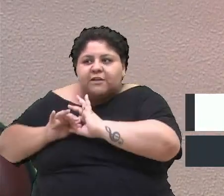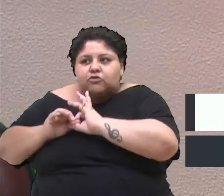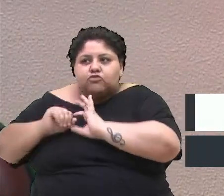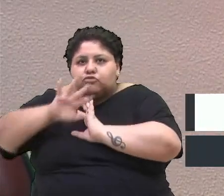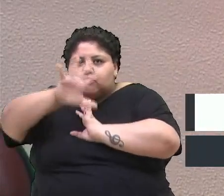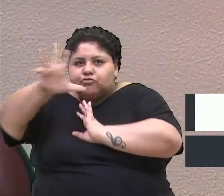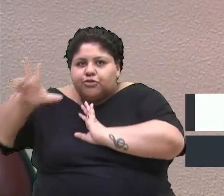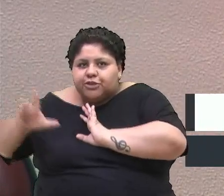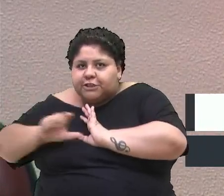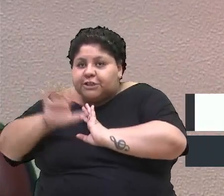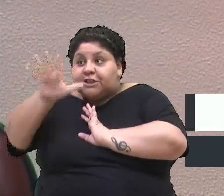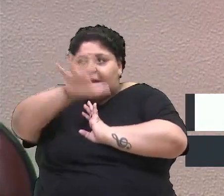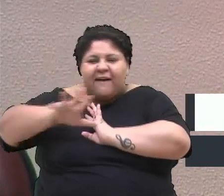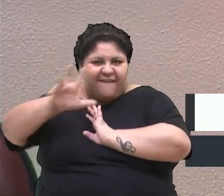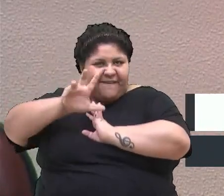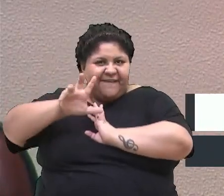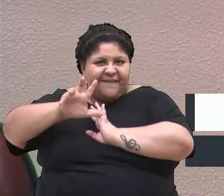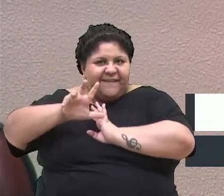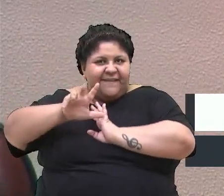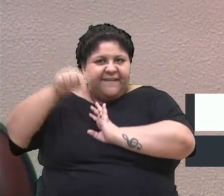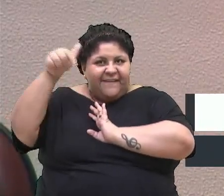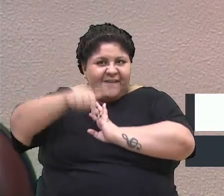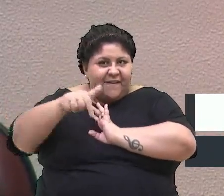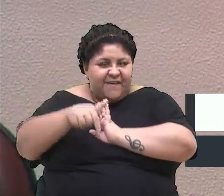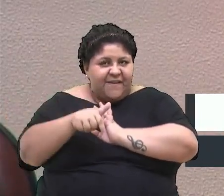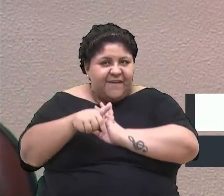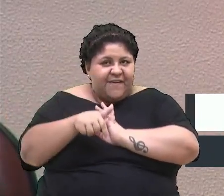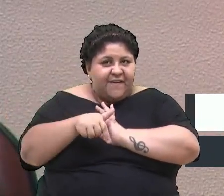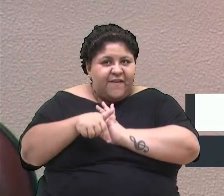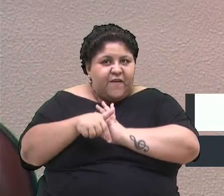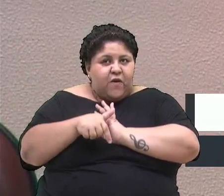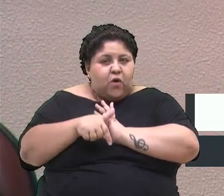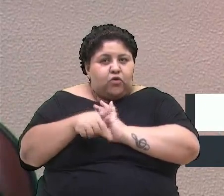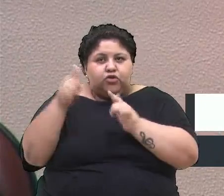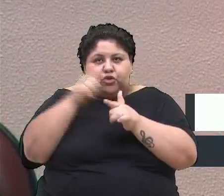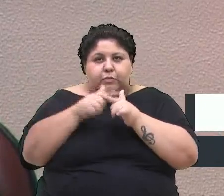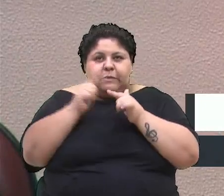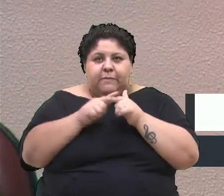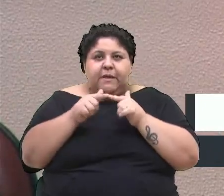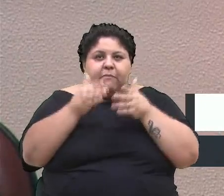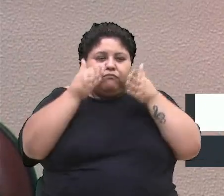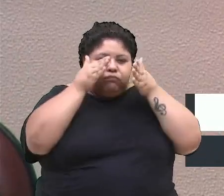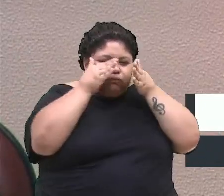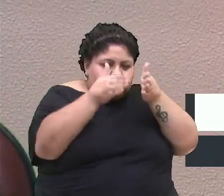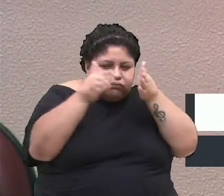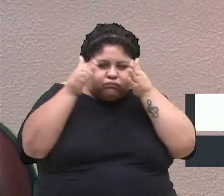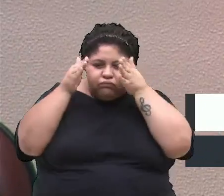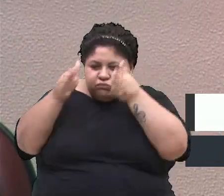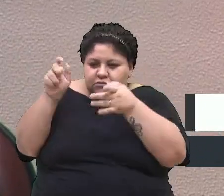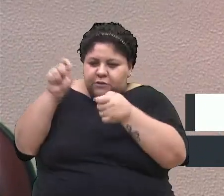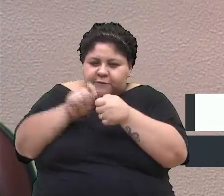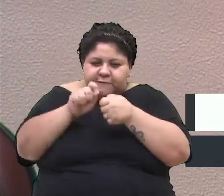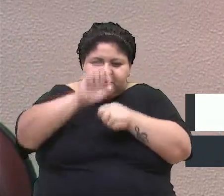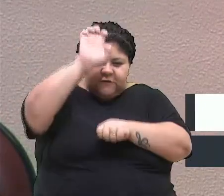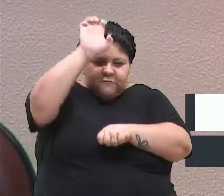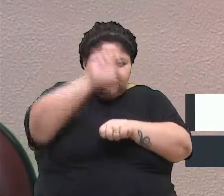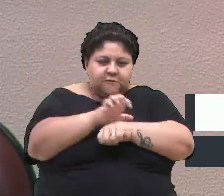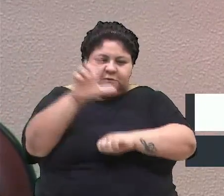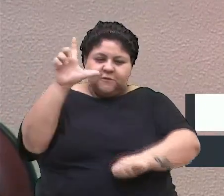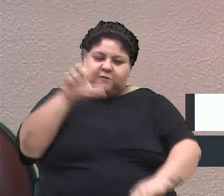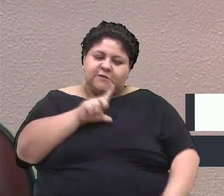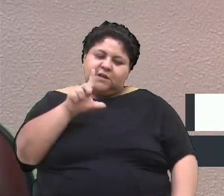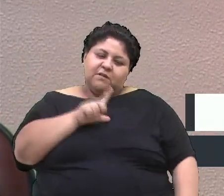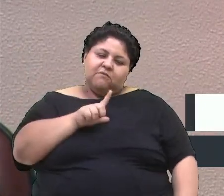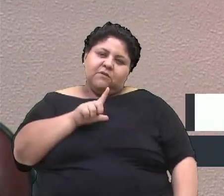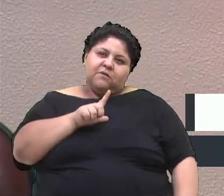O arcabouço obriga, ou direciona, ou faz com que os estados tenham que